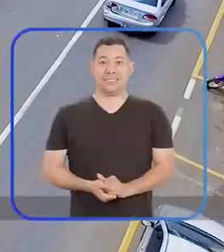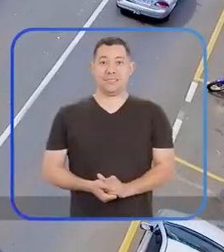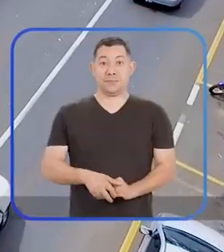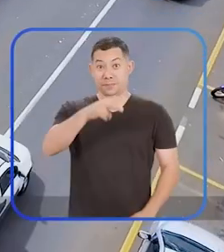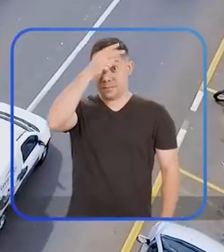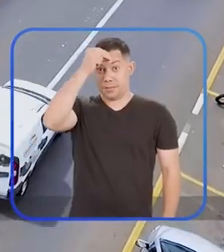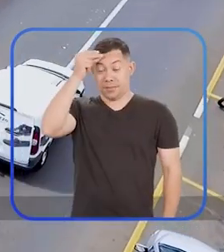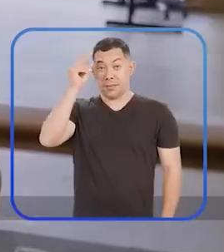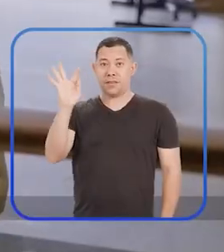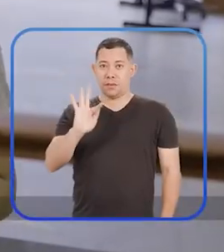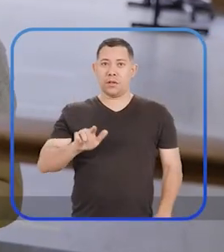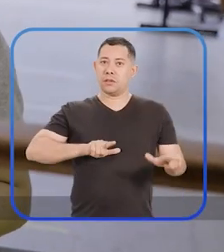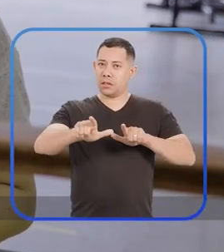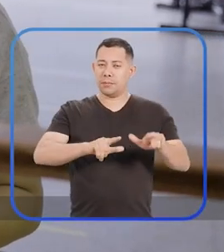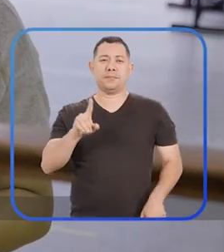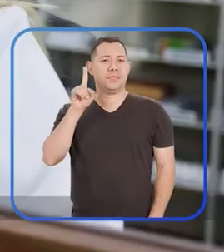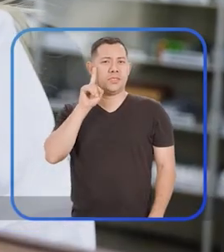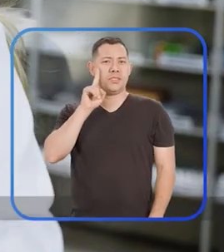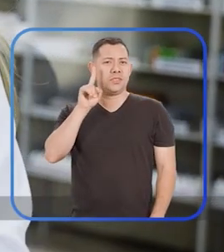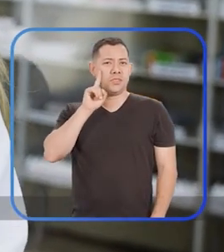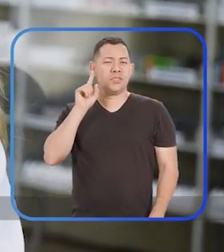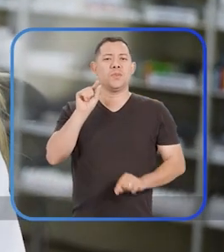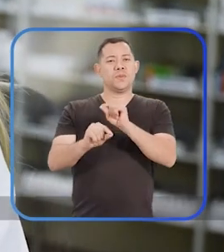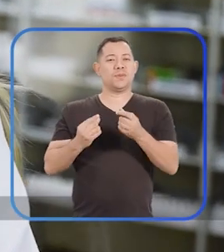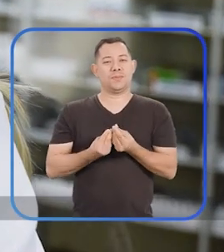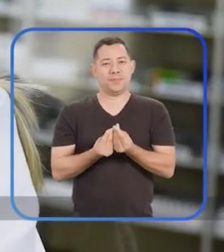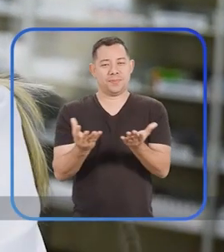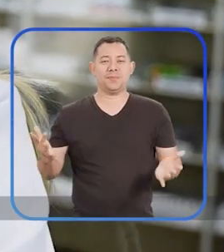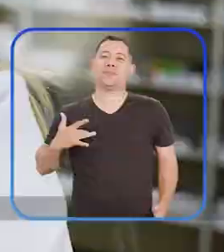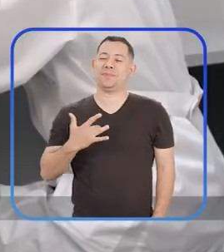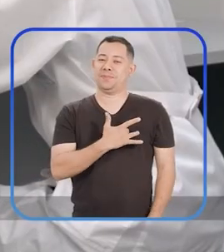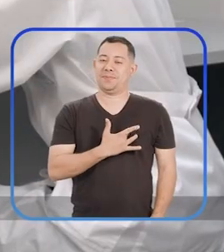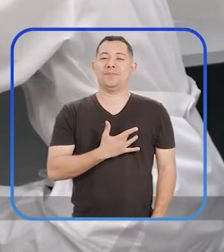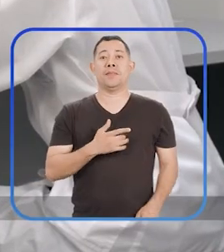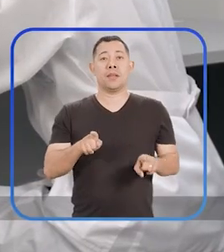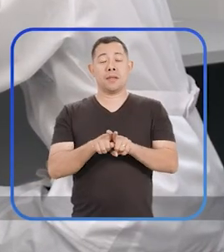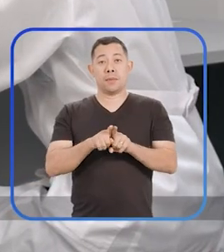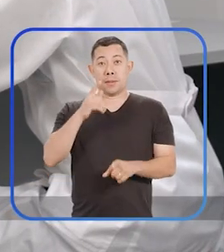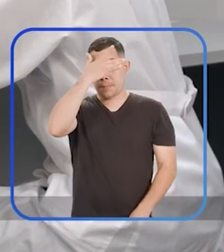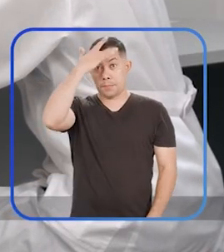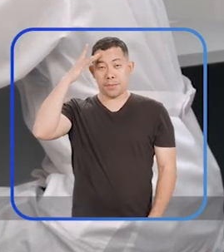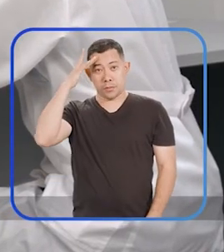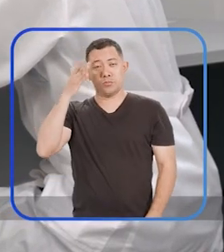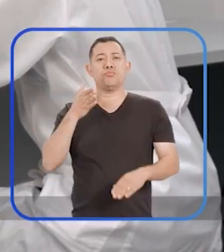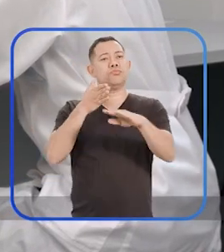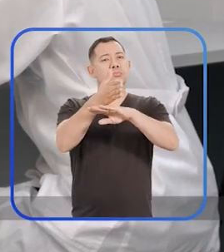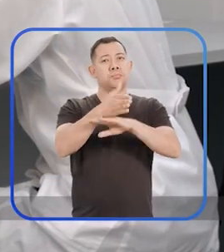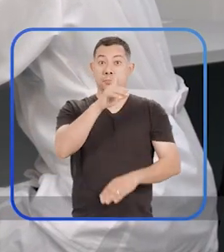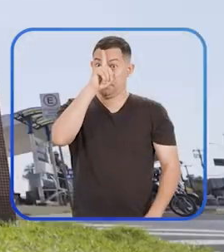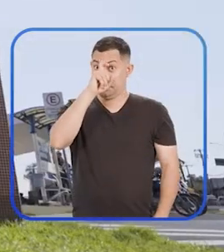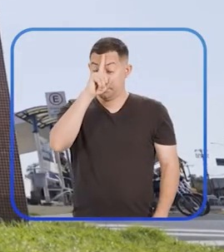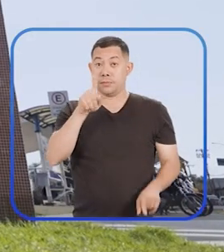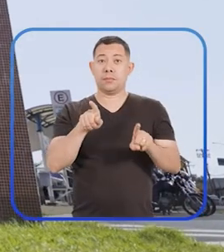A Prefeitura de Franca trabalha dia e noite para levar saúde gratuita perto de você. São milhares de pacientes que recorrem a postos